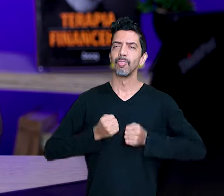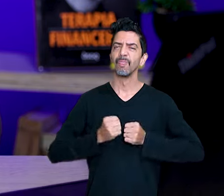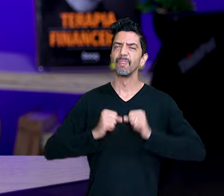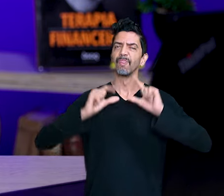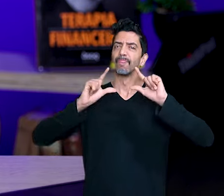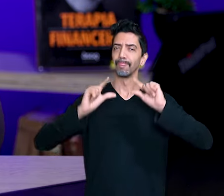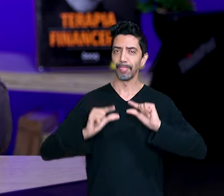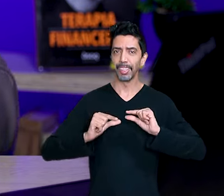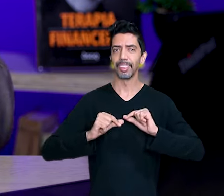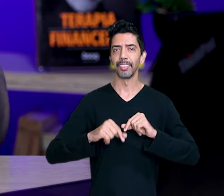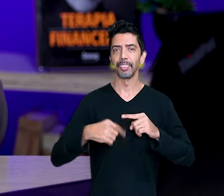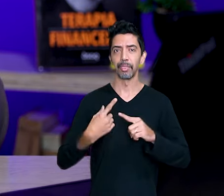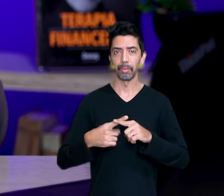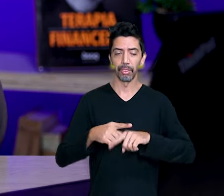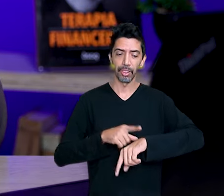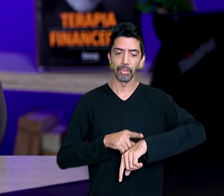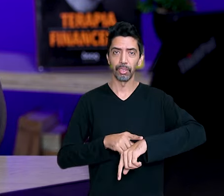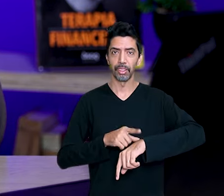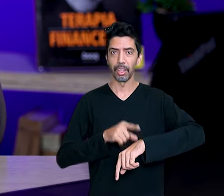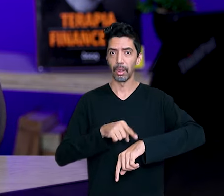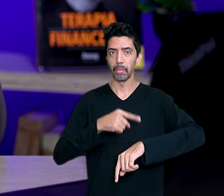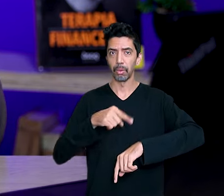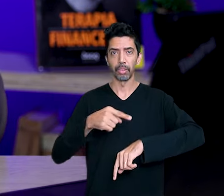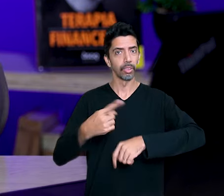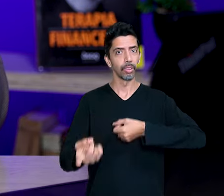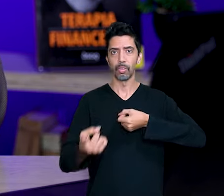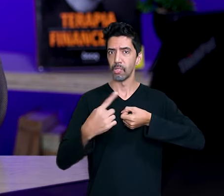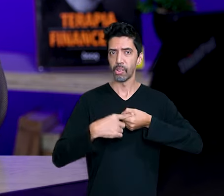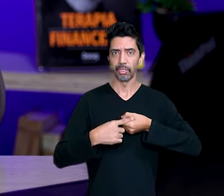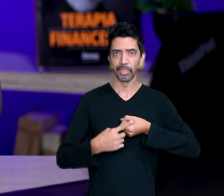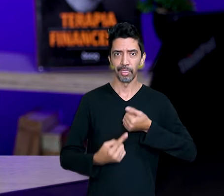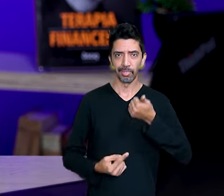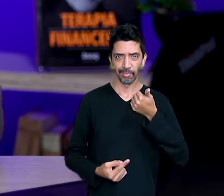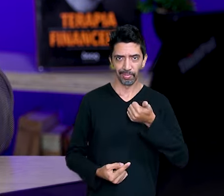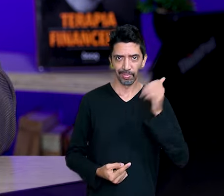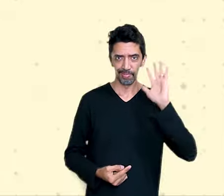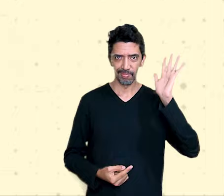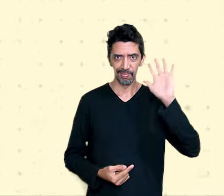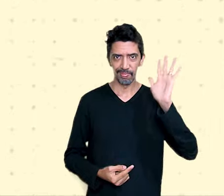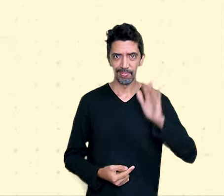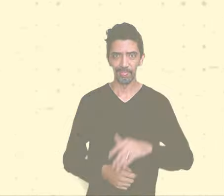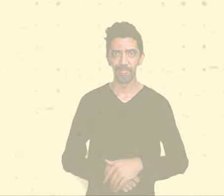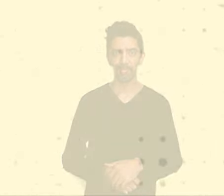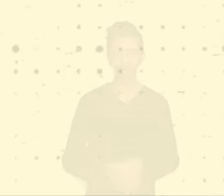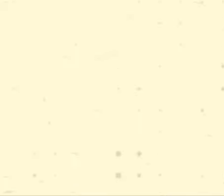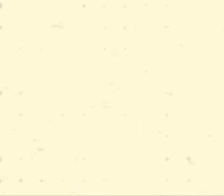porque o tempo é um agente não renovável. Até o próximo episódio.